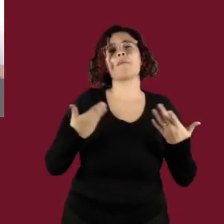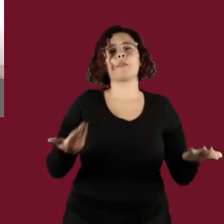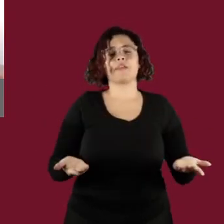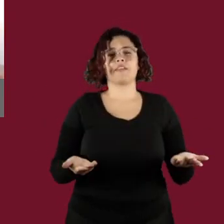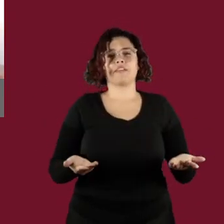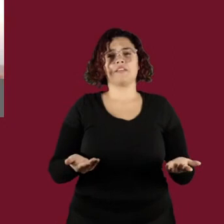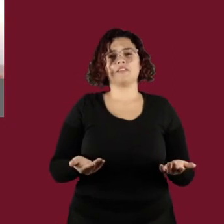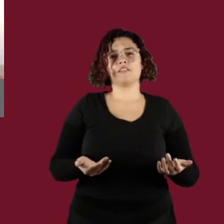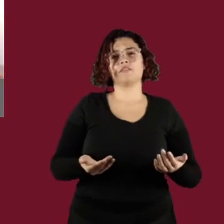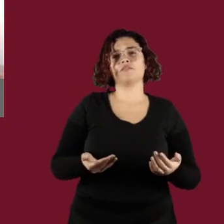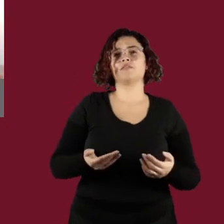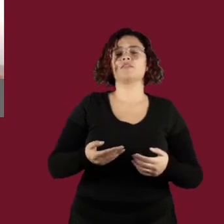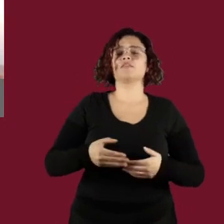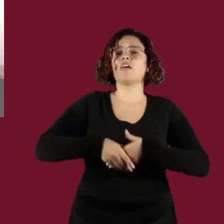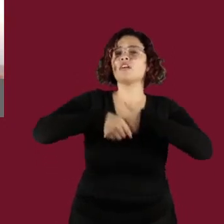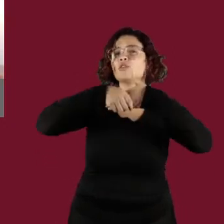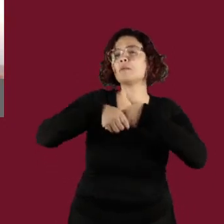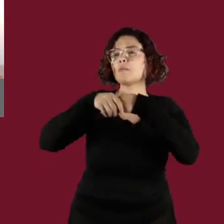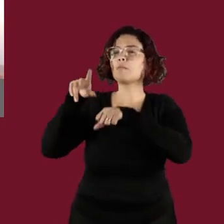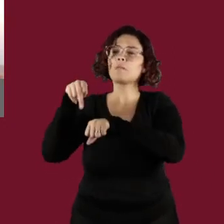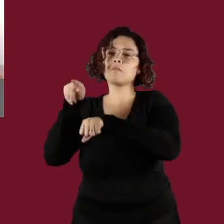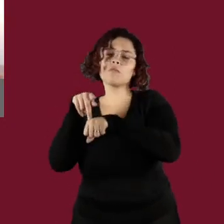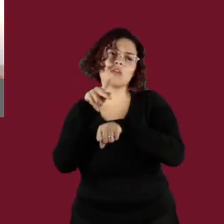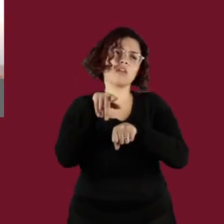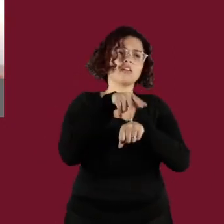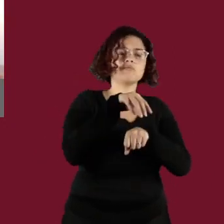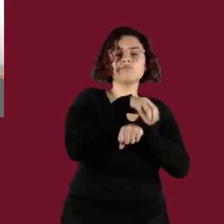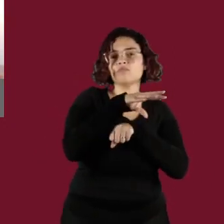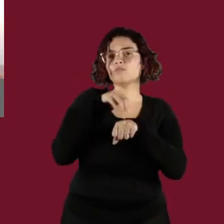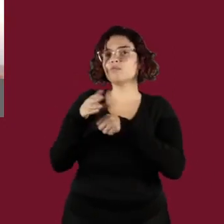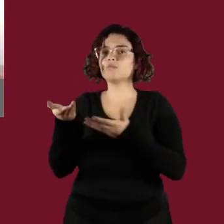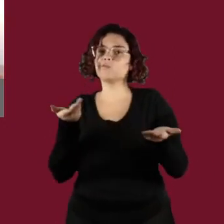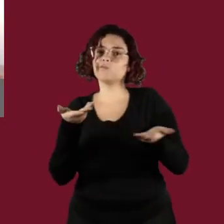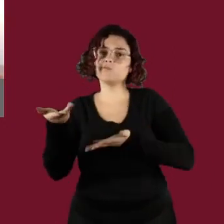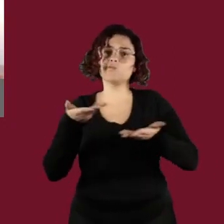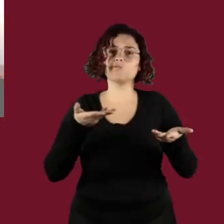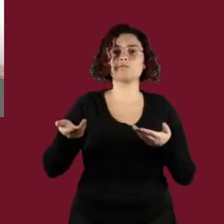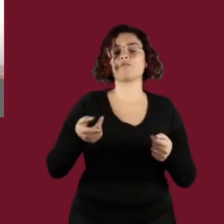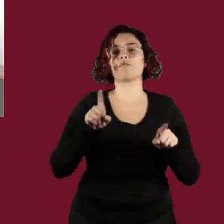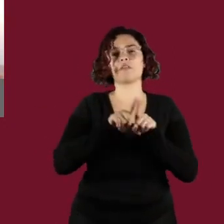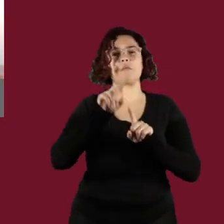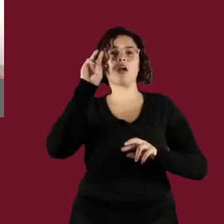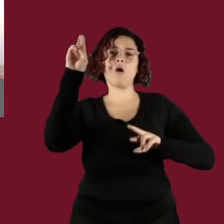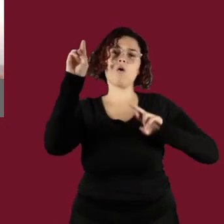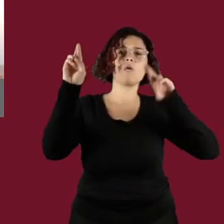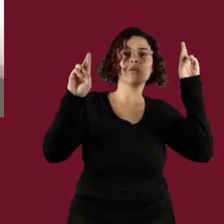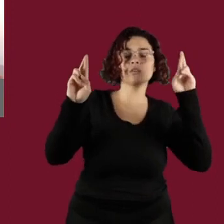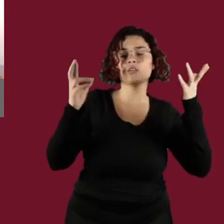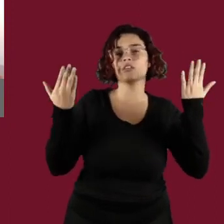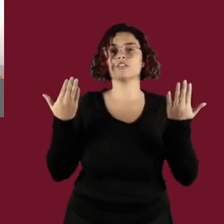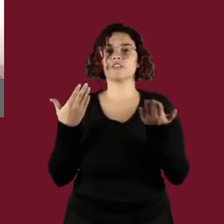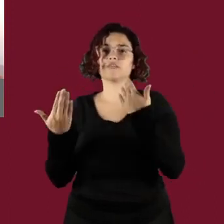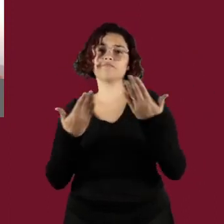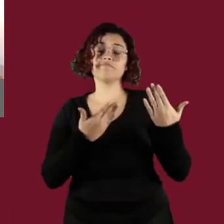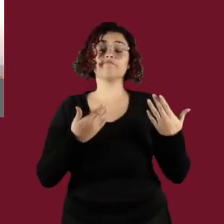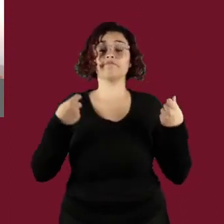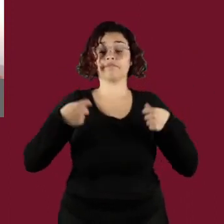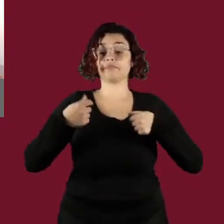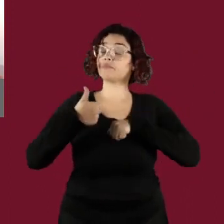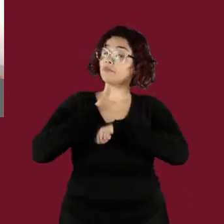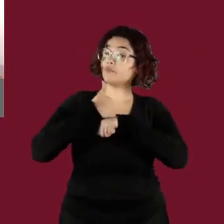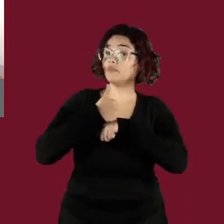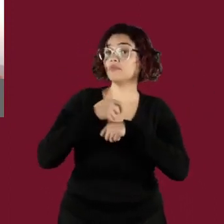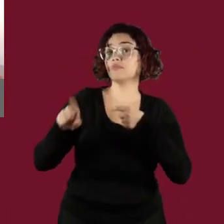as missões diplomáticas, as autoridades, enfim. Ele tem que ser um relacionamento profissional, ele tem que